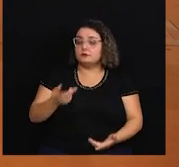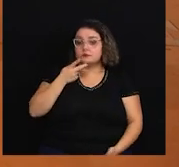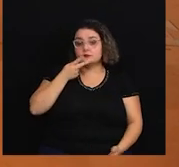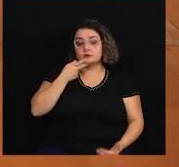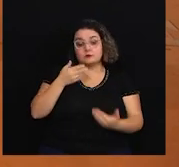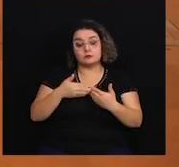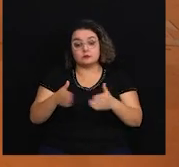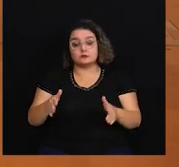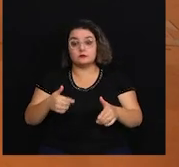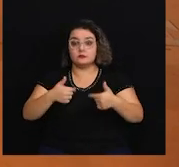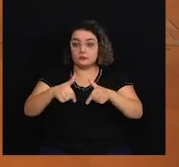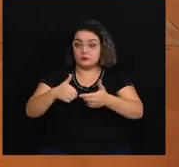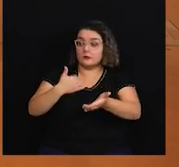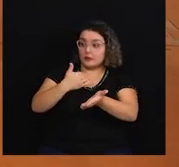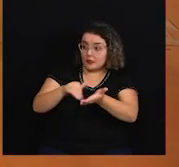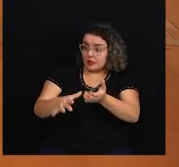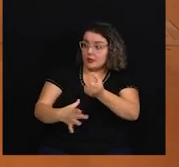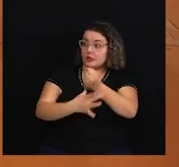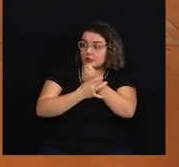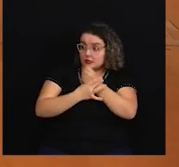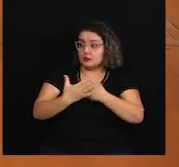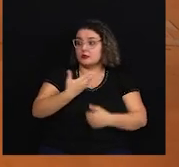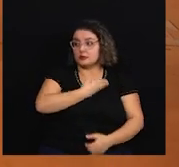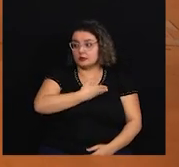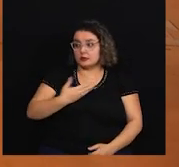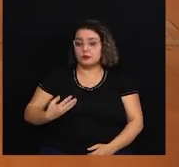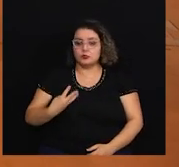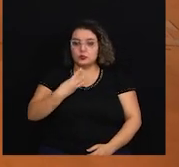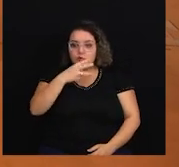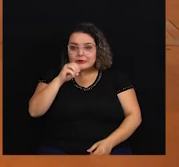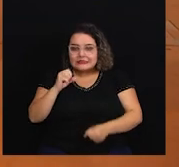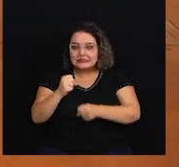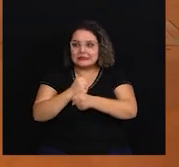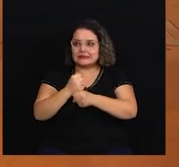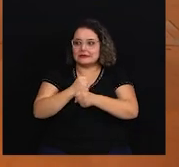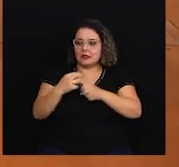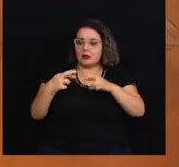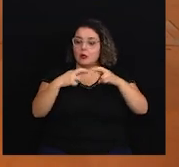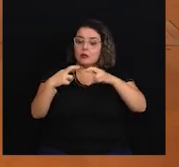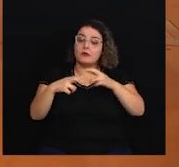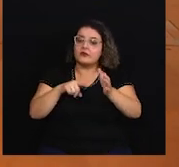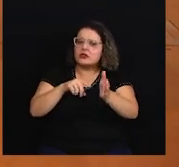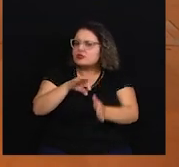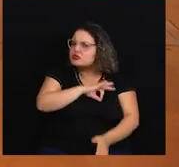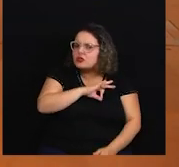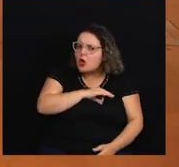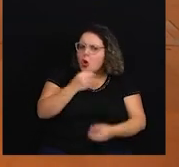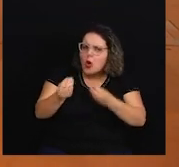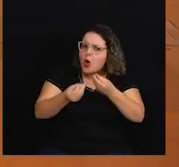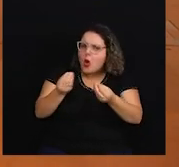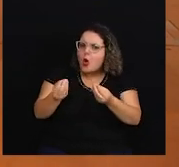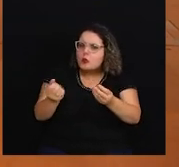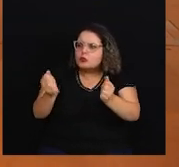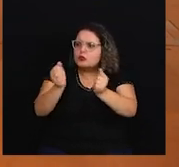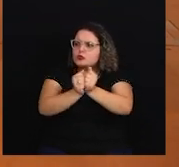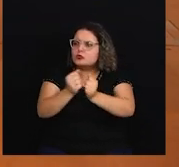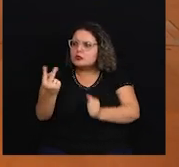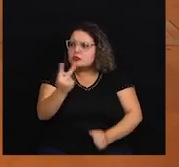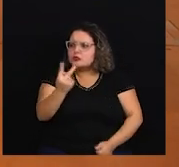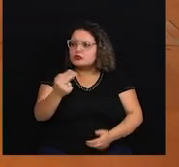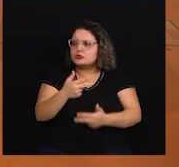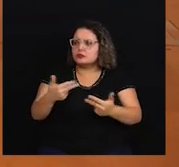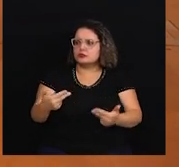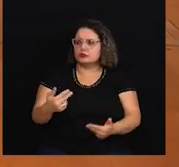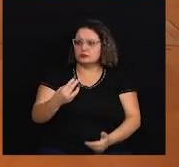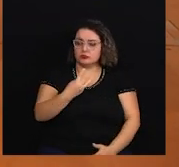abertura né trabalhou na Secretaria de Segurança Pública por 30 anos como investigador de polícia como é que foi conciliar as duas coisas na verdade